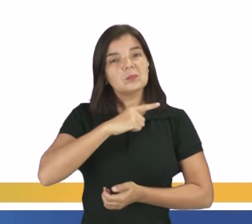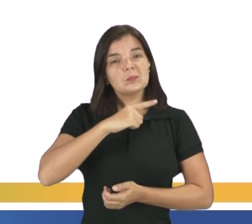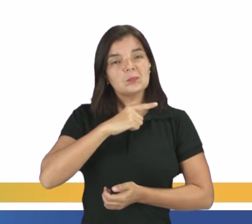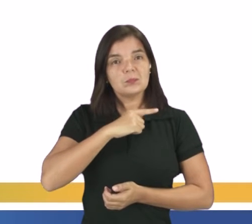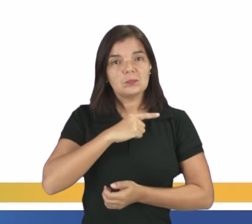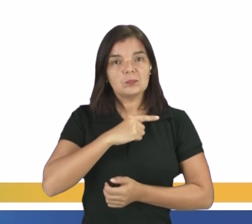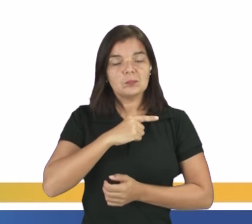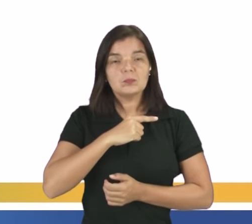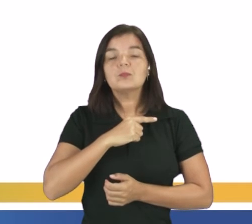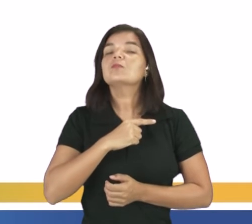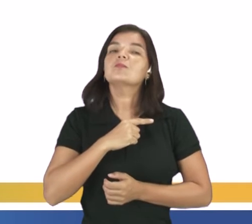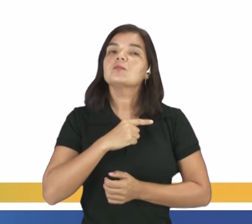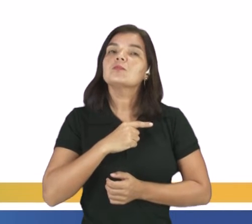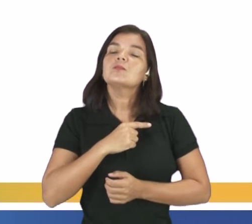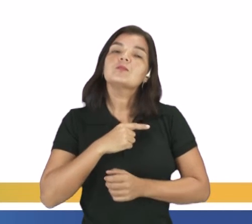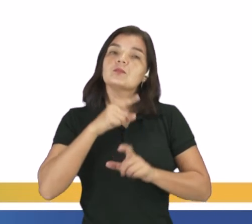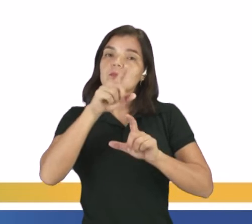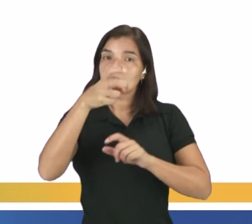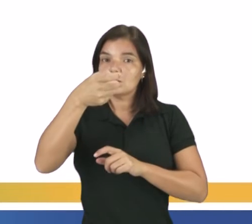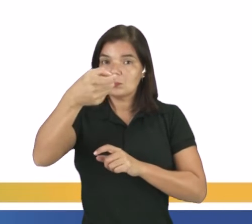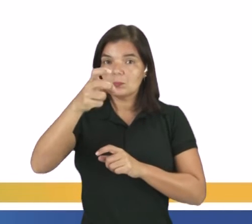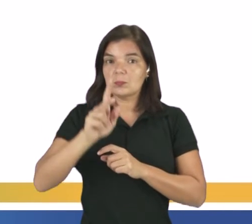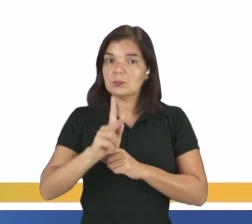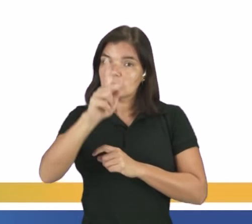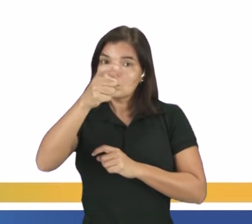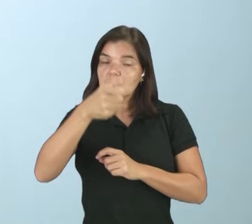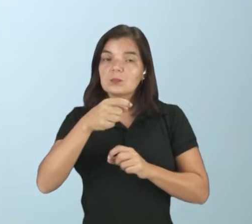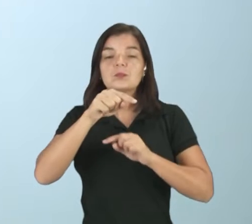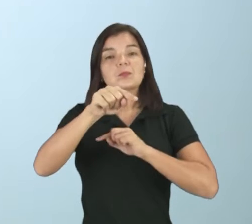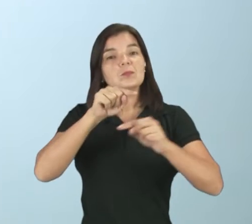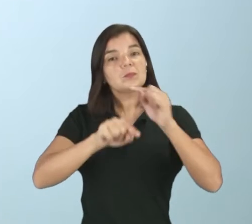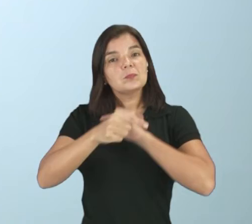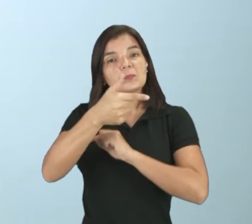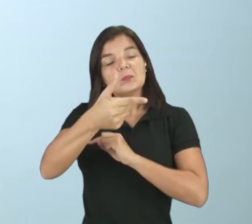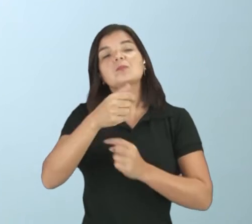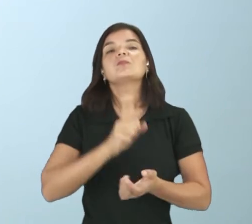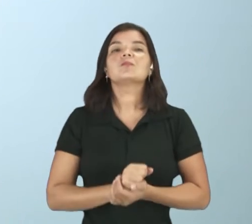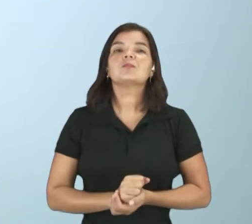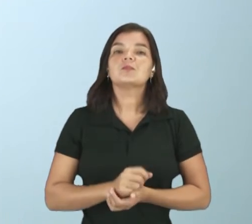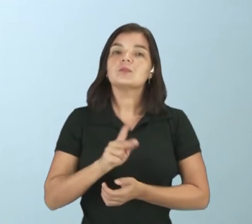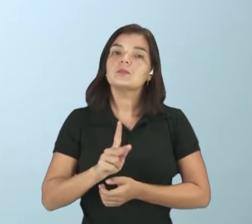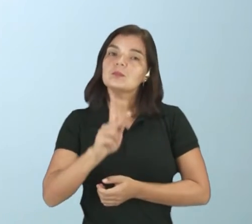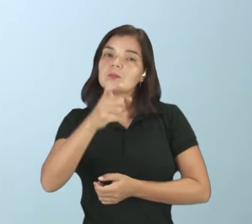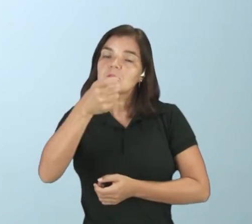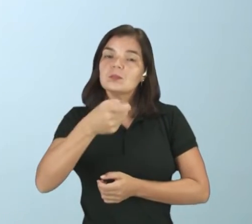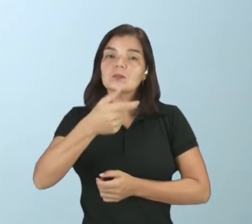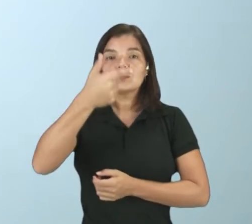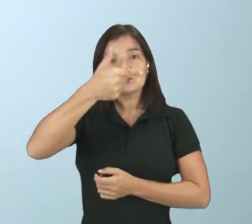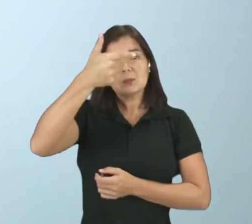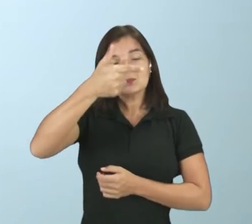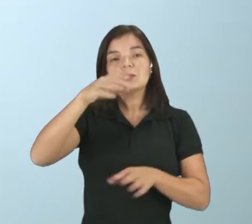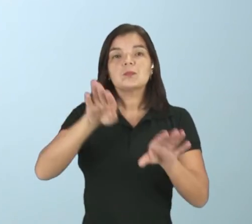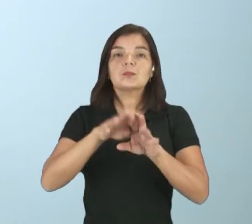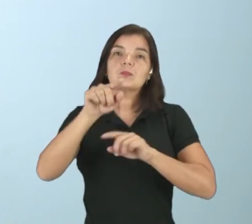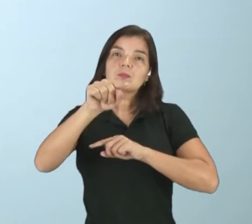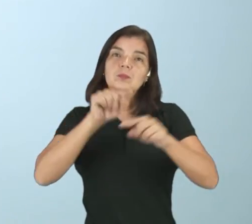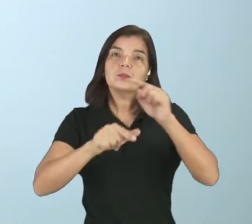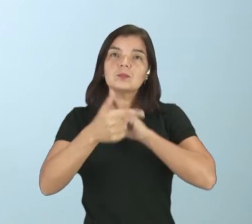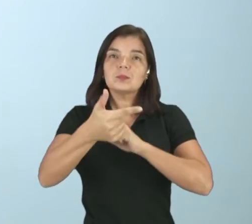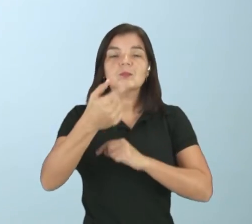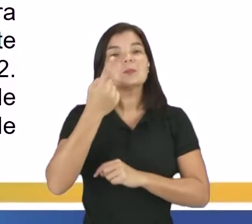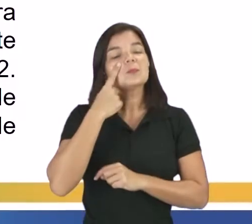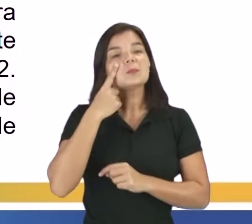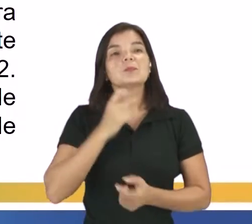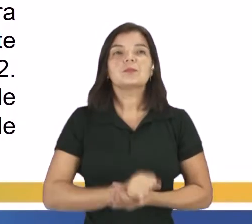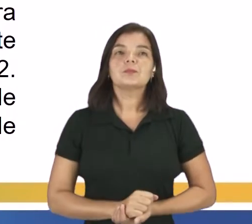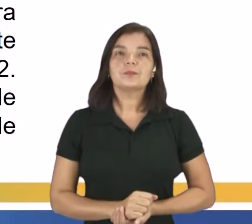que a área desse gráfico seria Kx vezes x dividido por 2. Portanto, Kx ao quadrado dividido por 2. Vamos ver